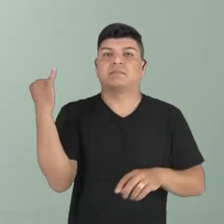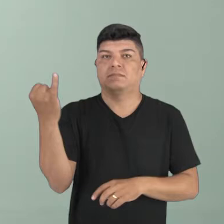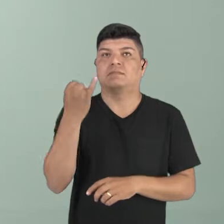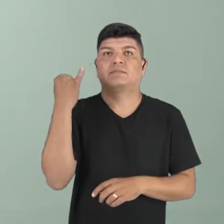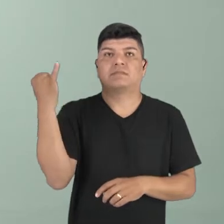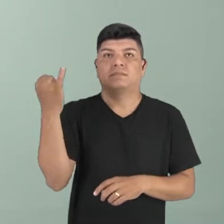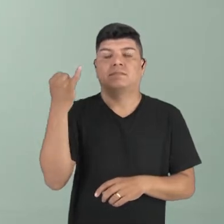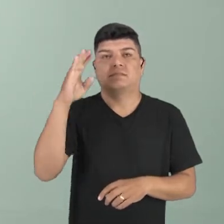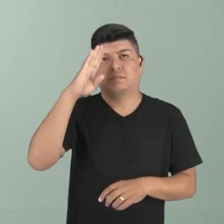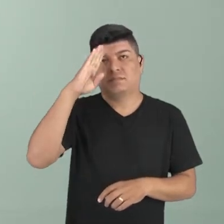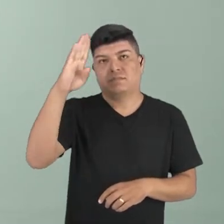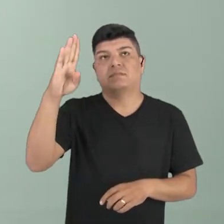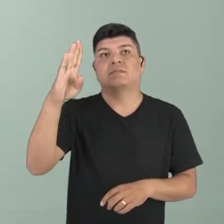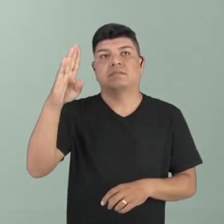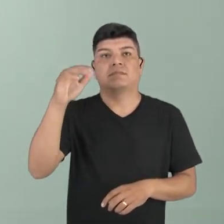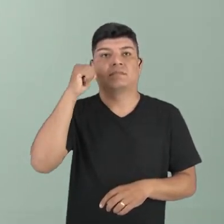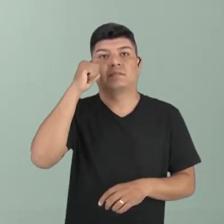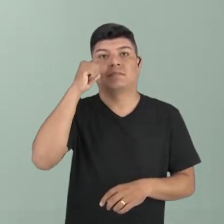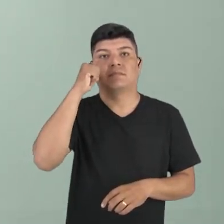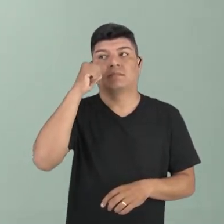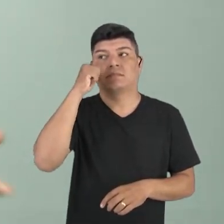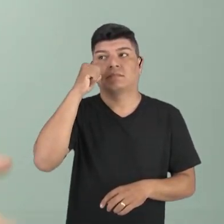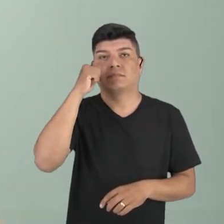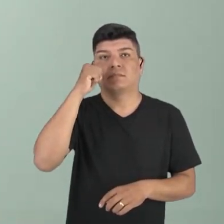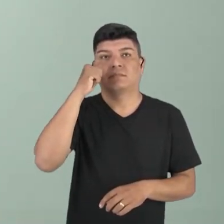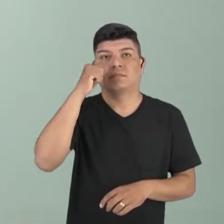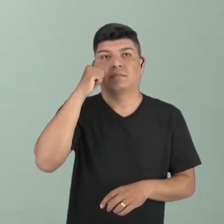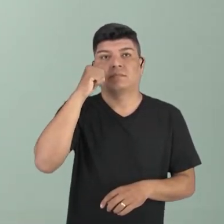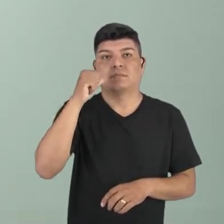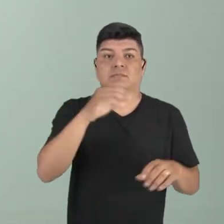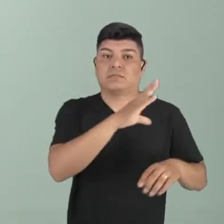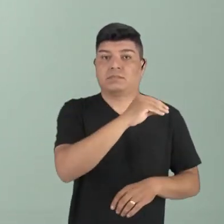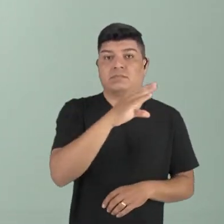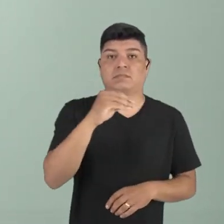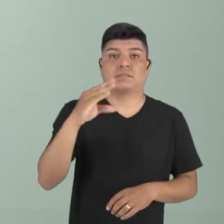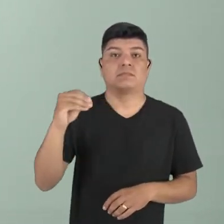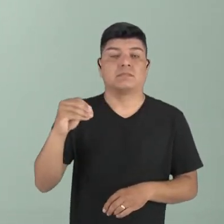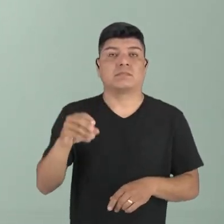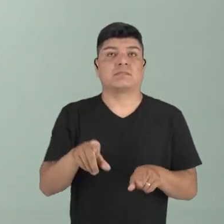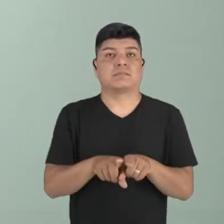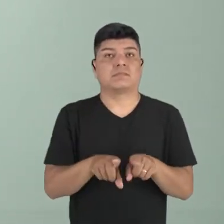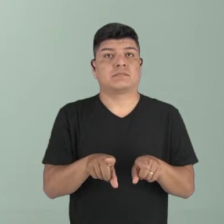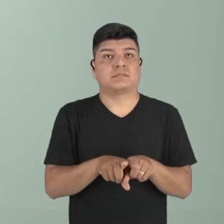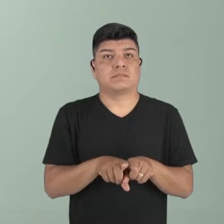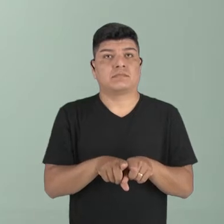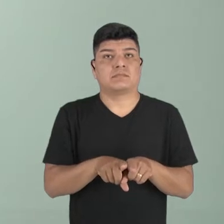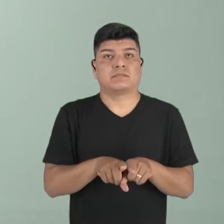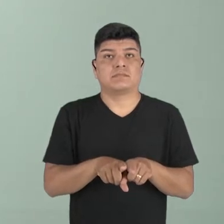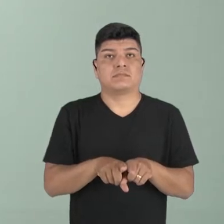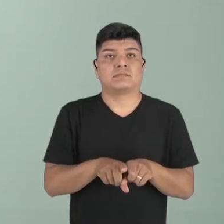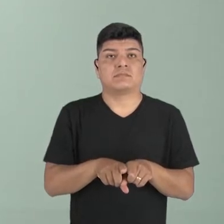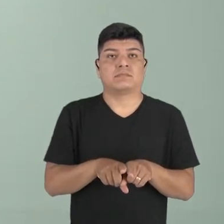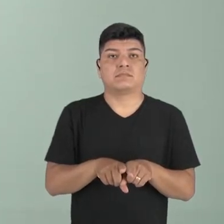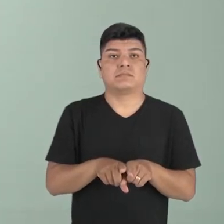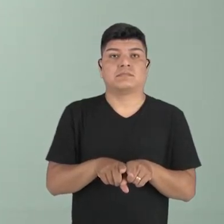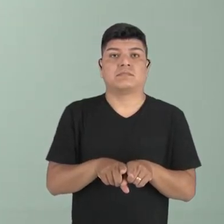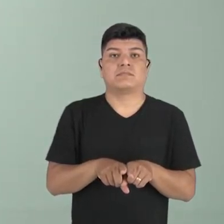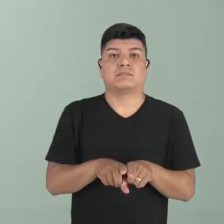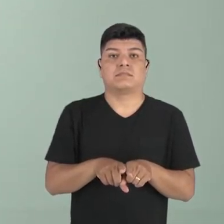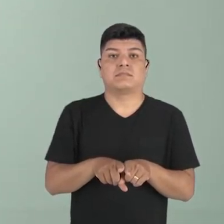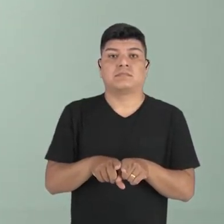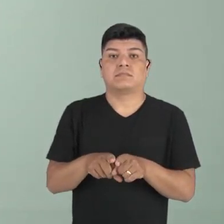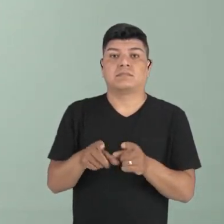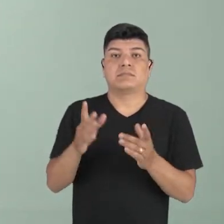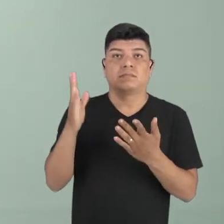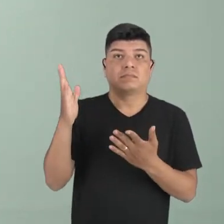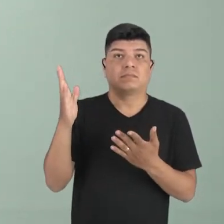interessante, principalmente para as mulheres, né? Para as adolescentes, né? Esse público-alvo aí, que vamos